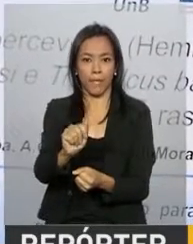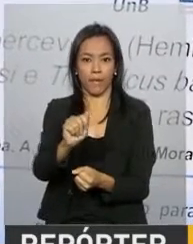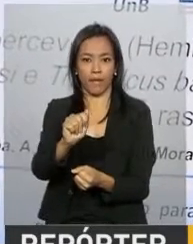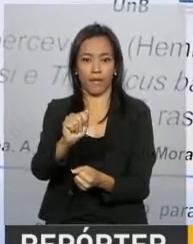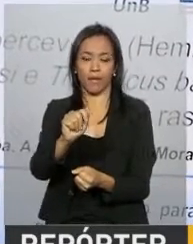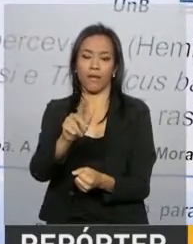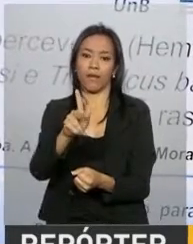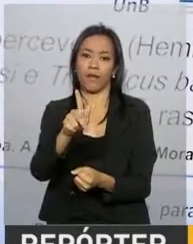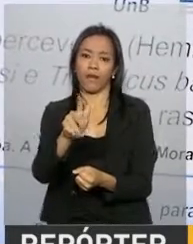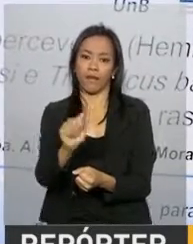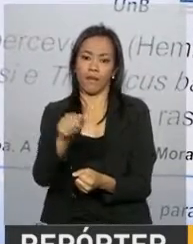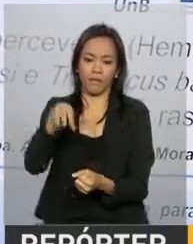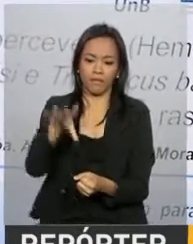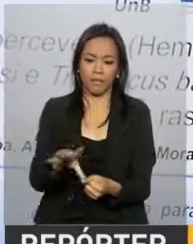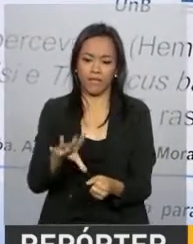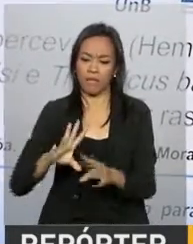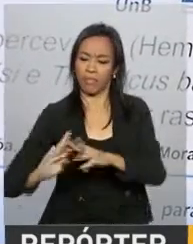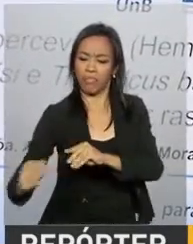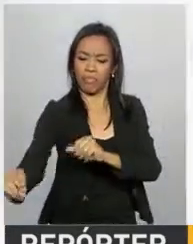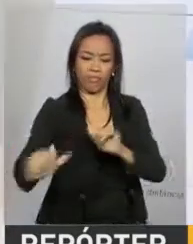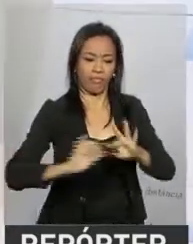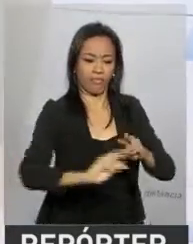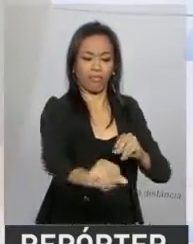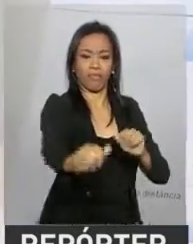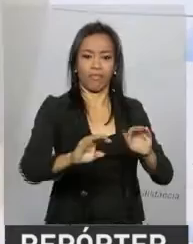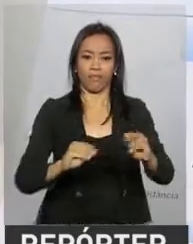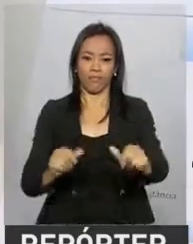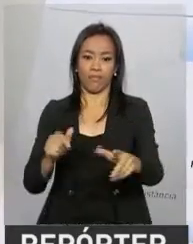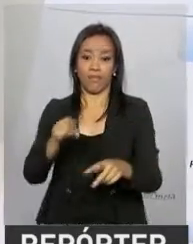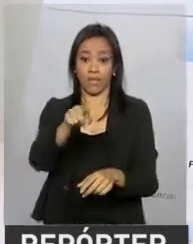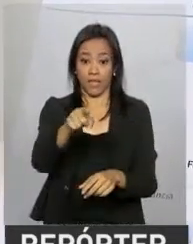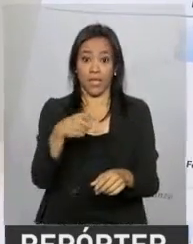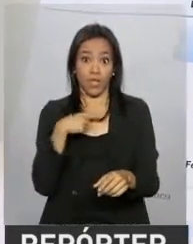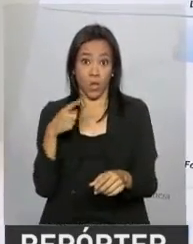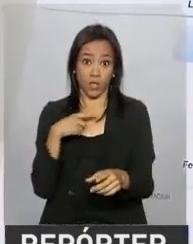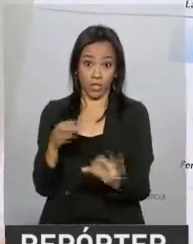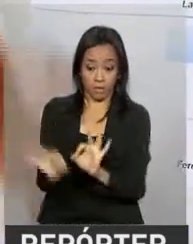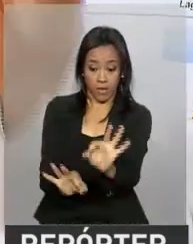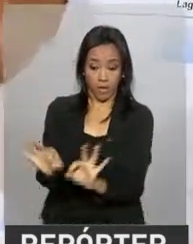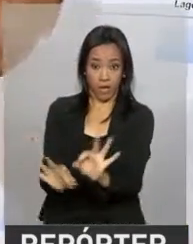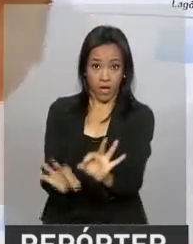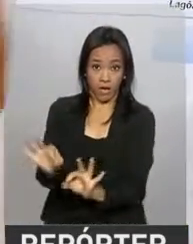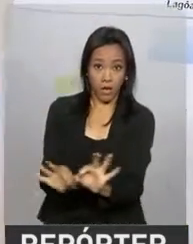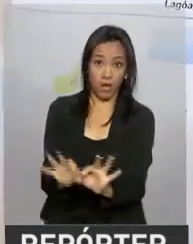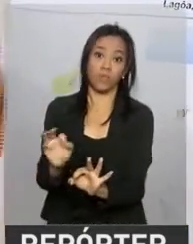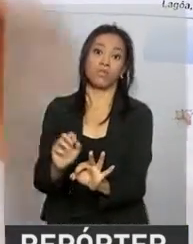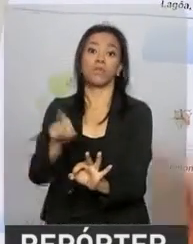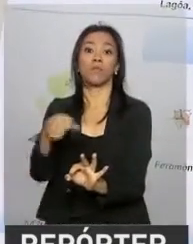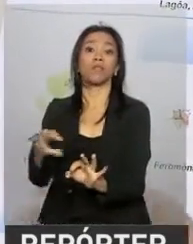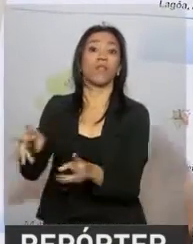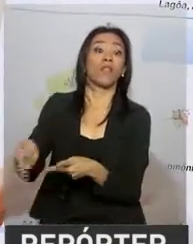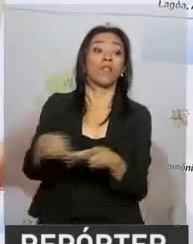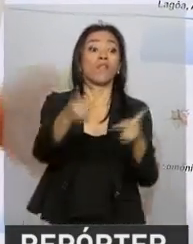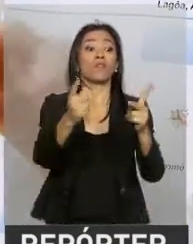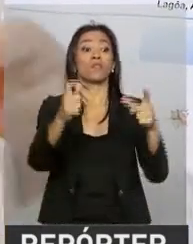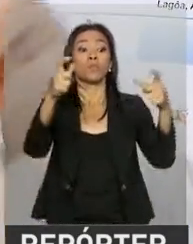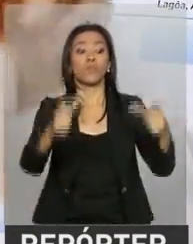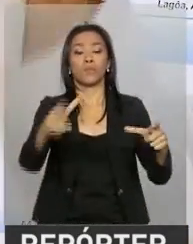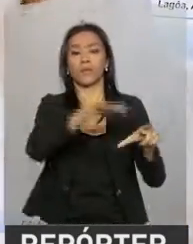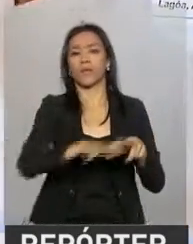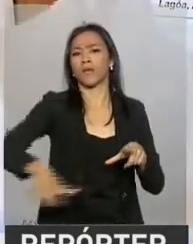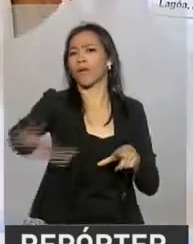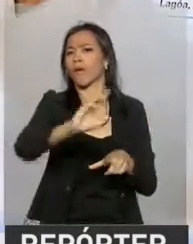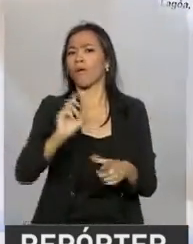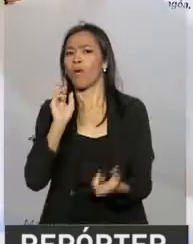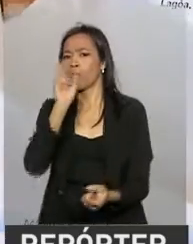comunicação química desses insetos nós colocamos em armadilhas e levamos para o campo qual o papel disso então